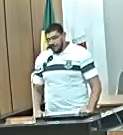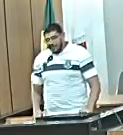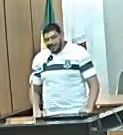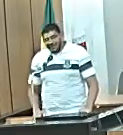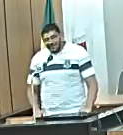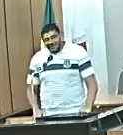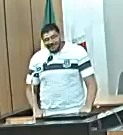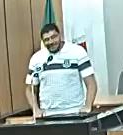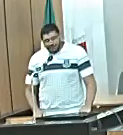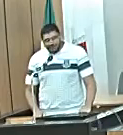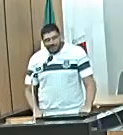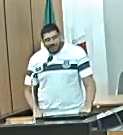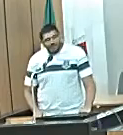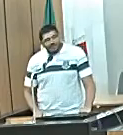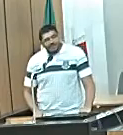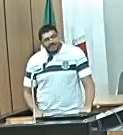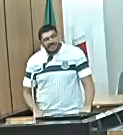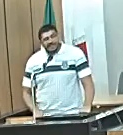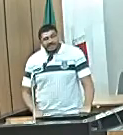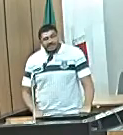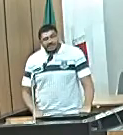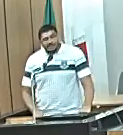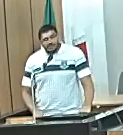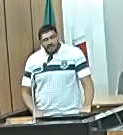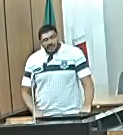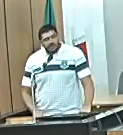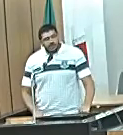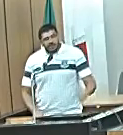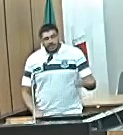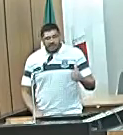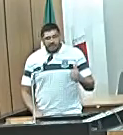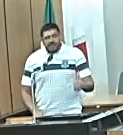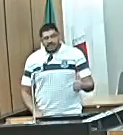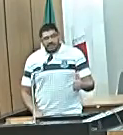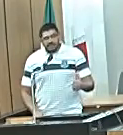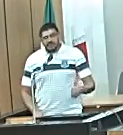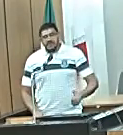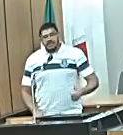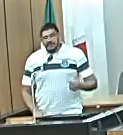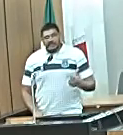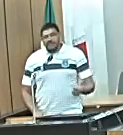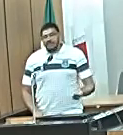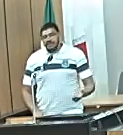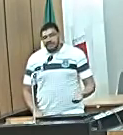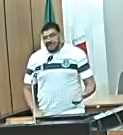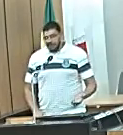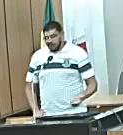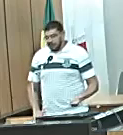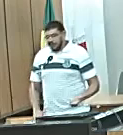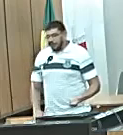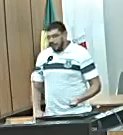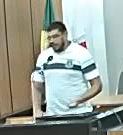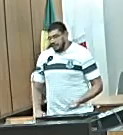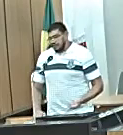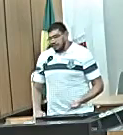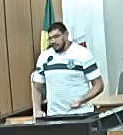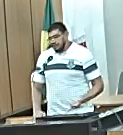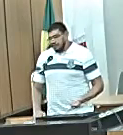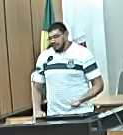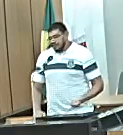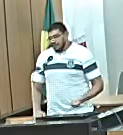pública de fato sou um sim mas não somos reconhecidos nem valorizados como tal